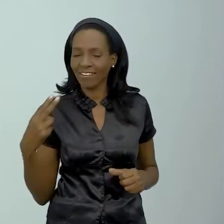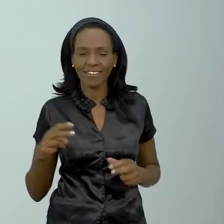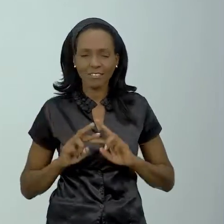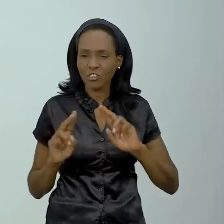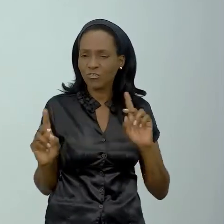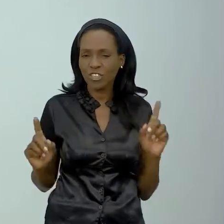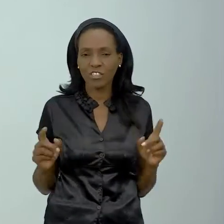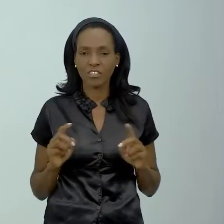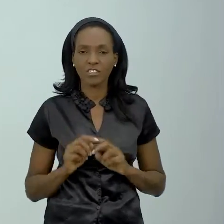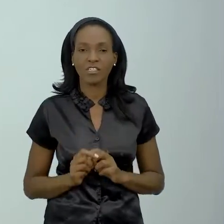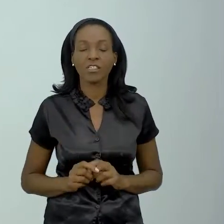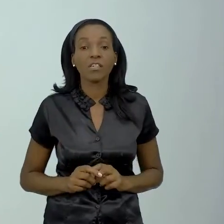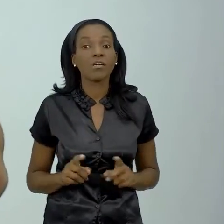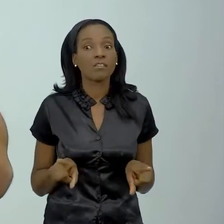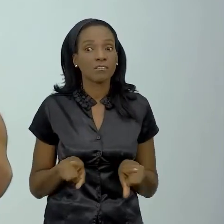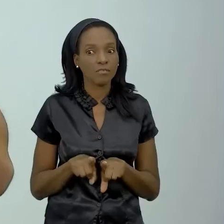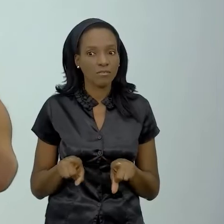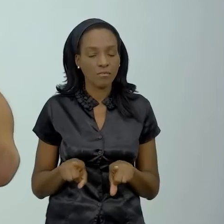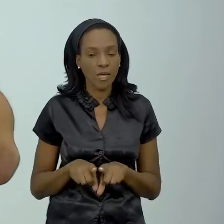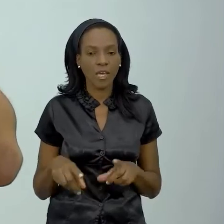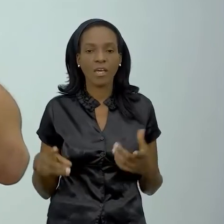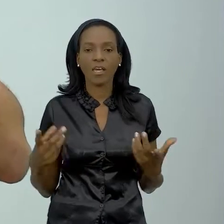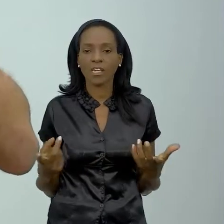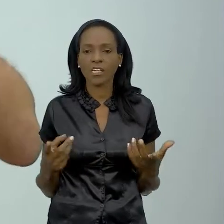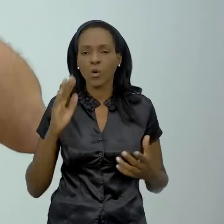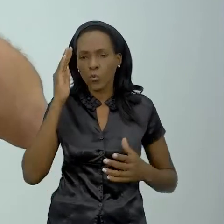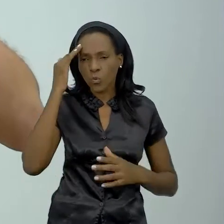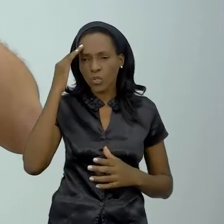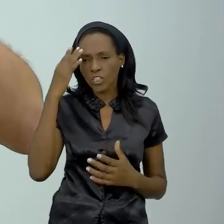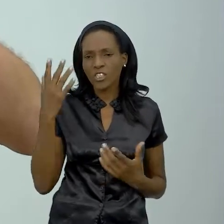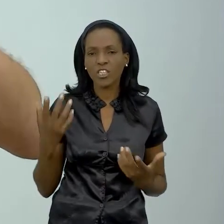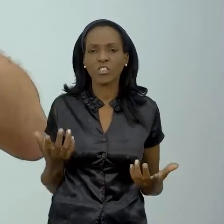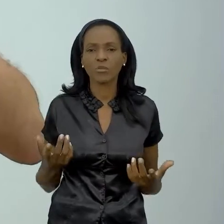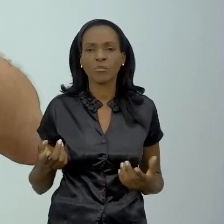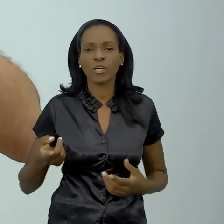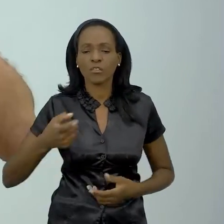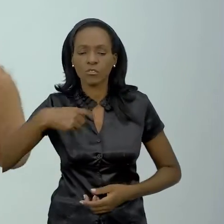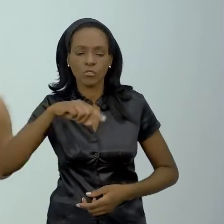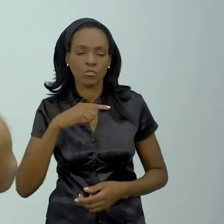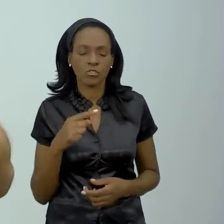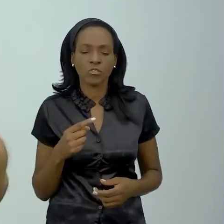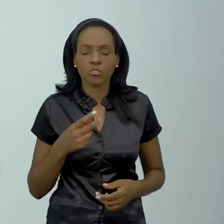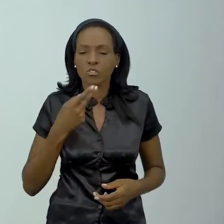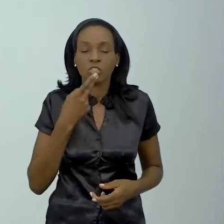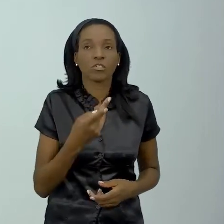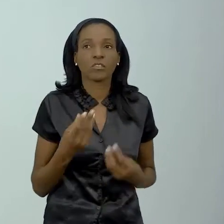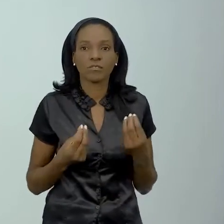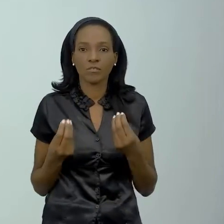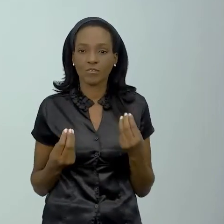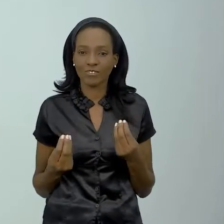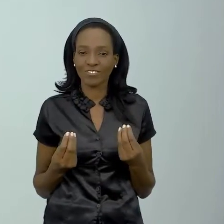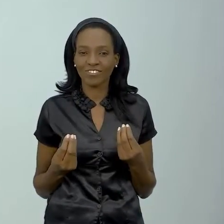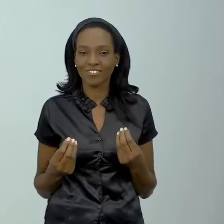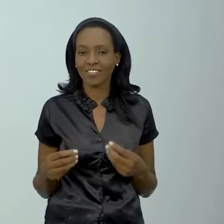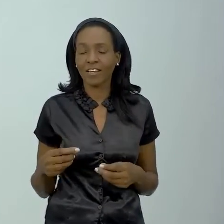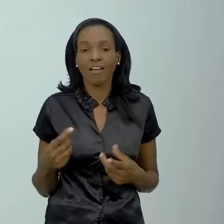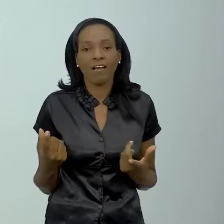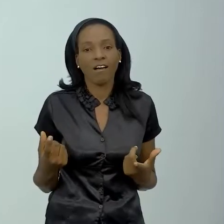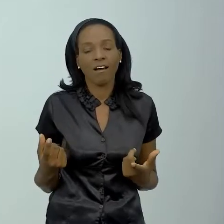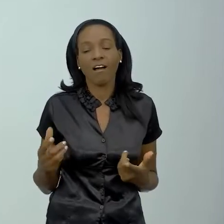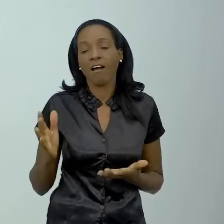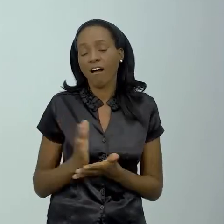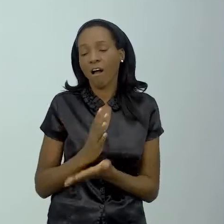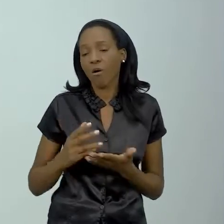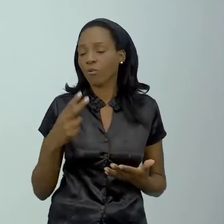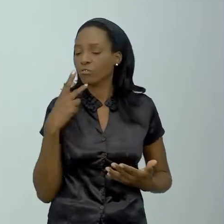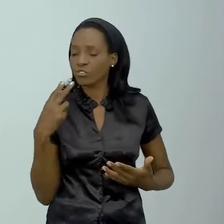forma. Inclusive, a própria concepção do nosso palato na nossa fala. Não é à toa que um idioma é mais